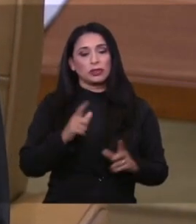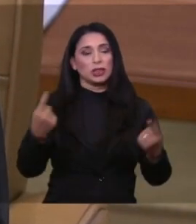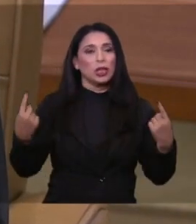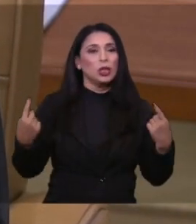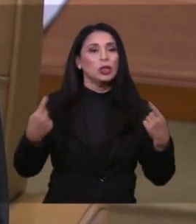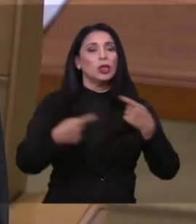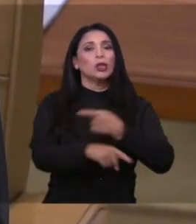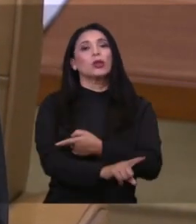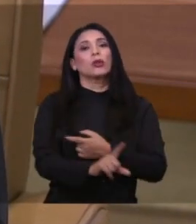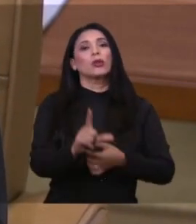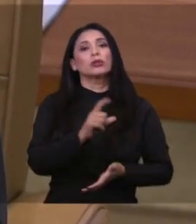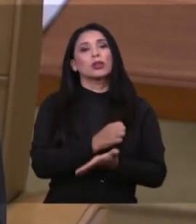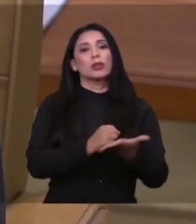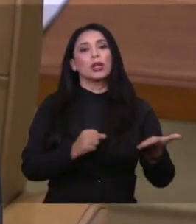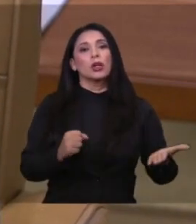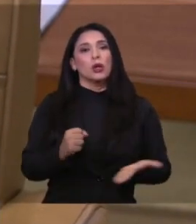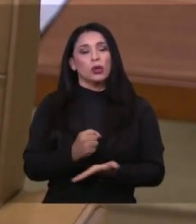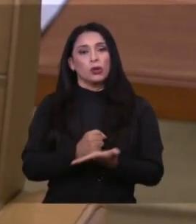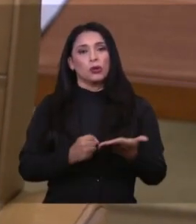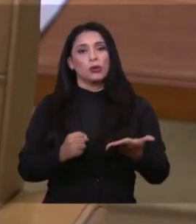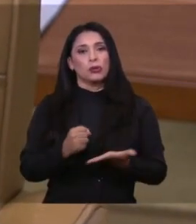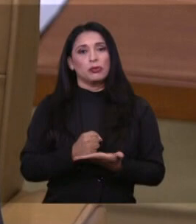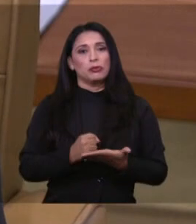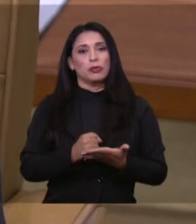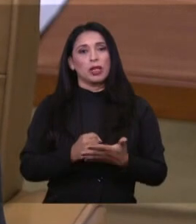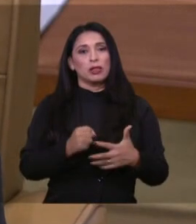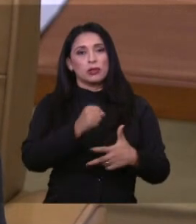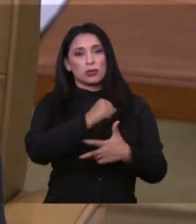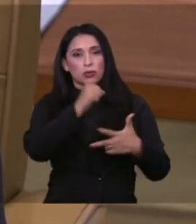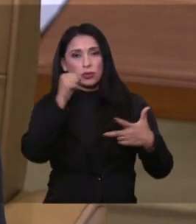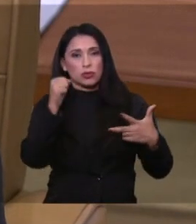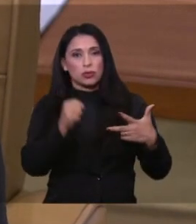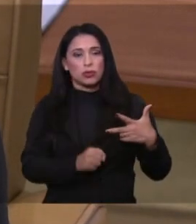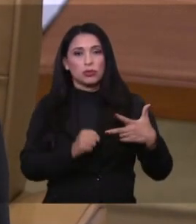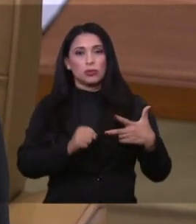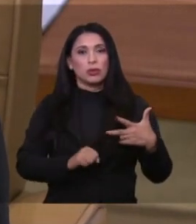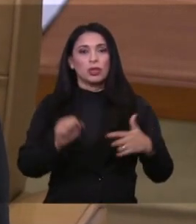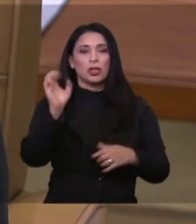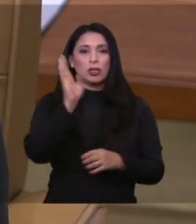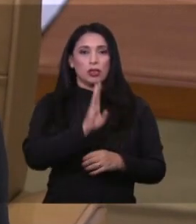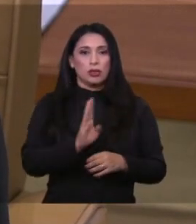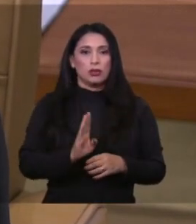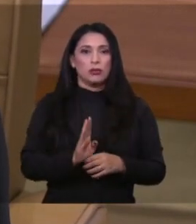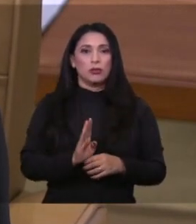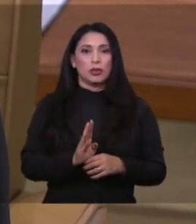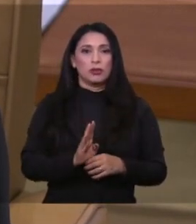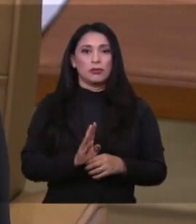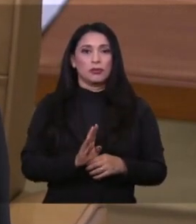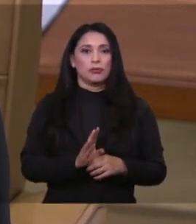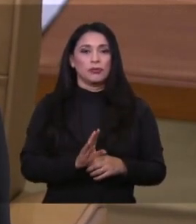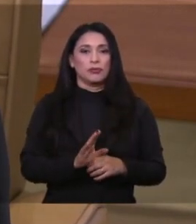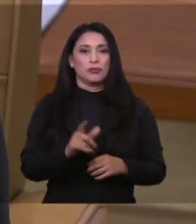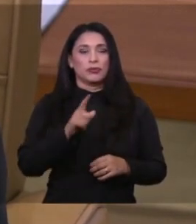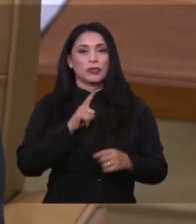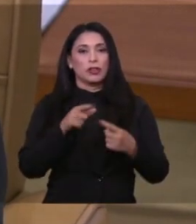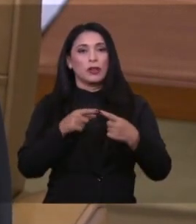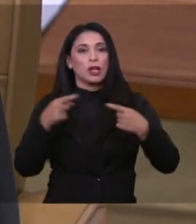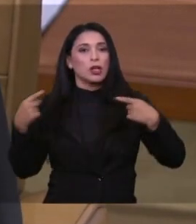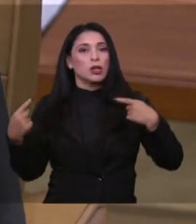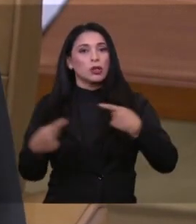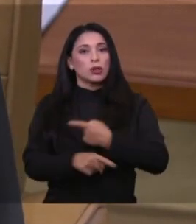do pressuposto básico do exercício de um dos poderes da República. Vale dizer, atenta contra a